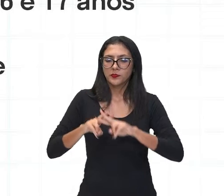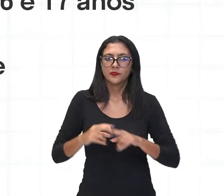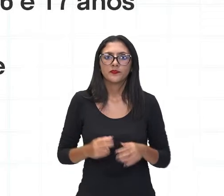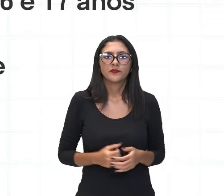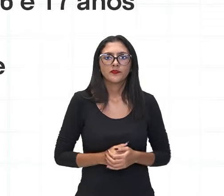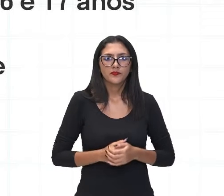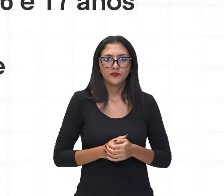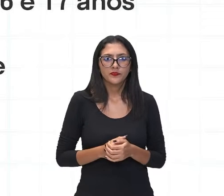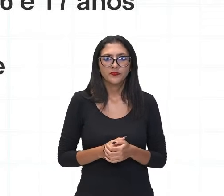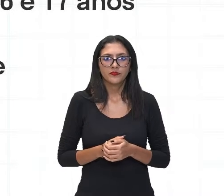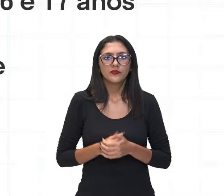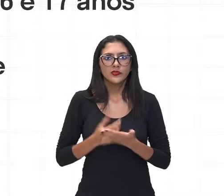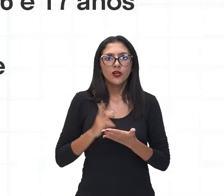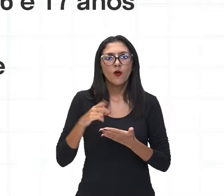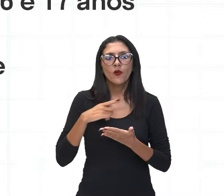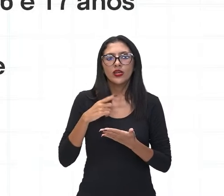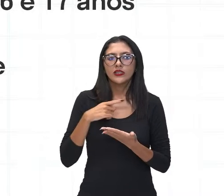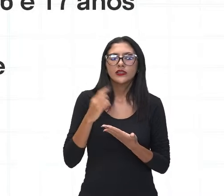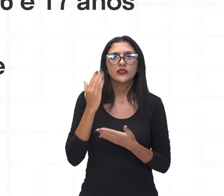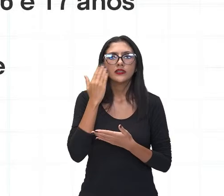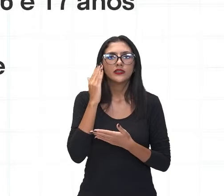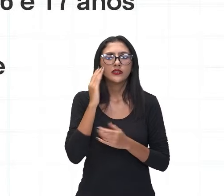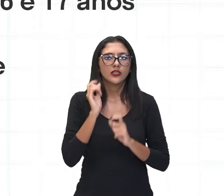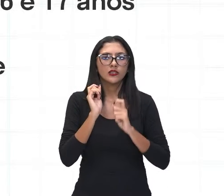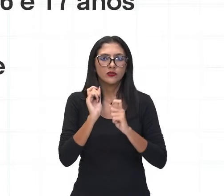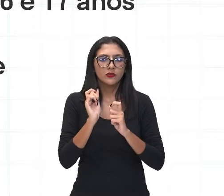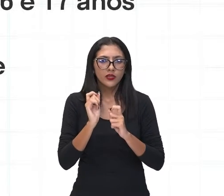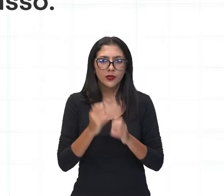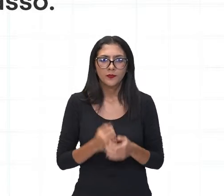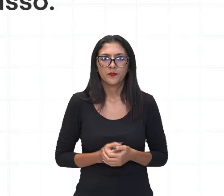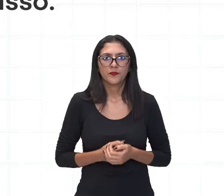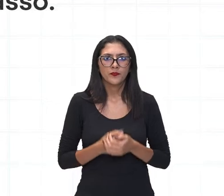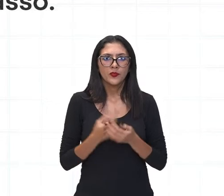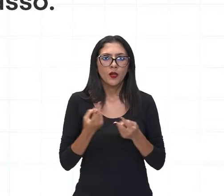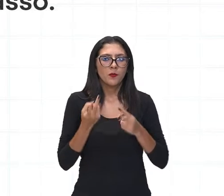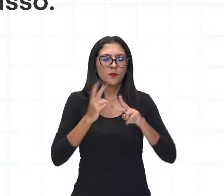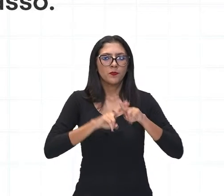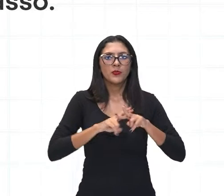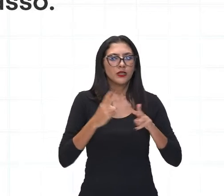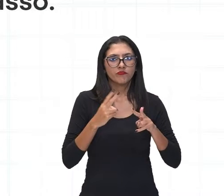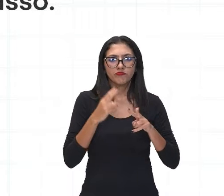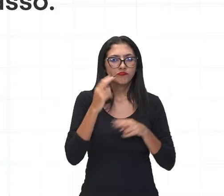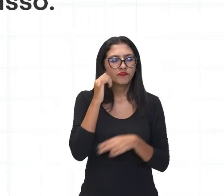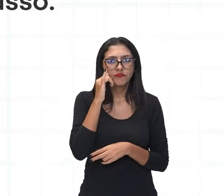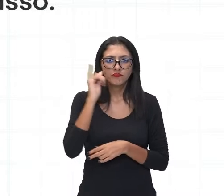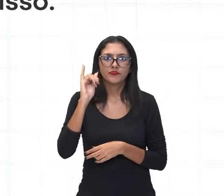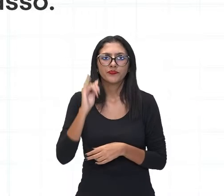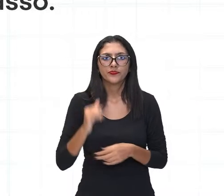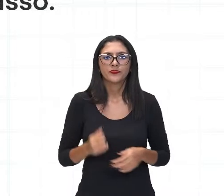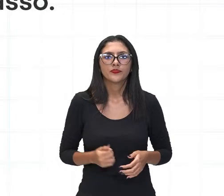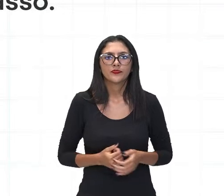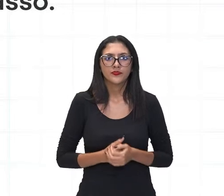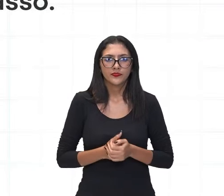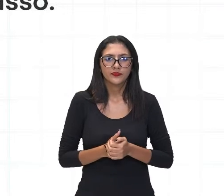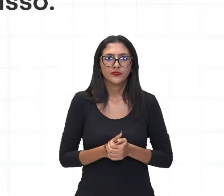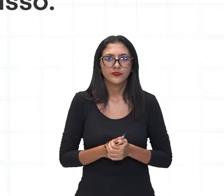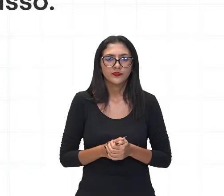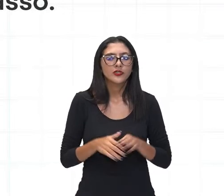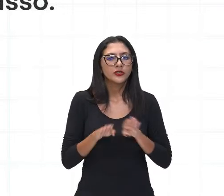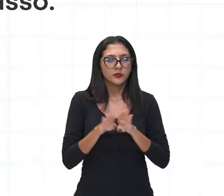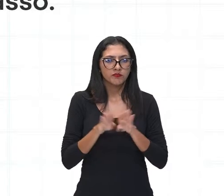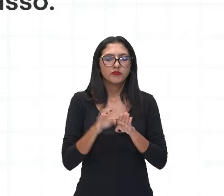a política de encarceramento como panaceia. Todavia, o recente